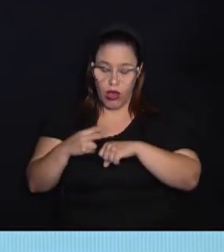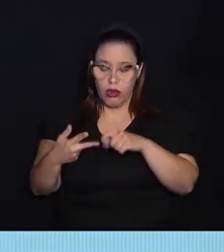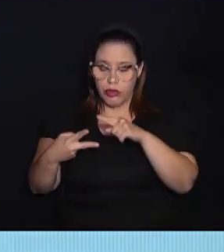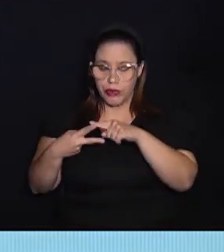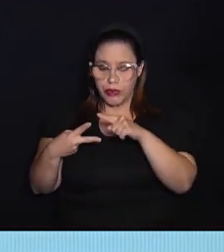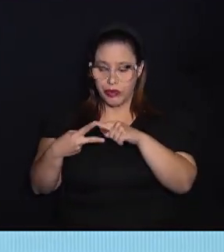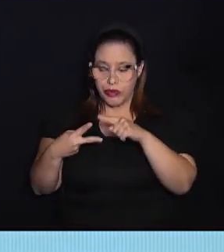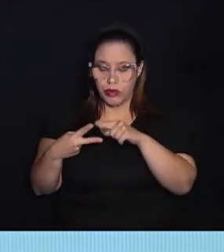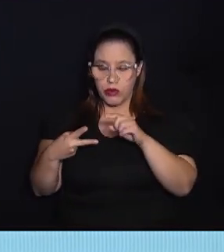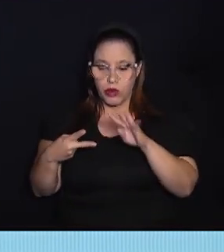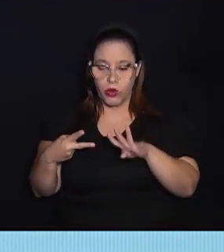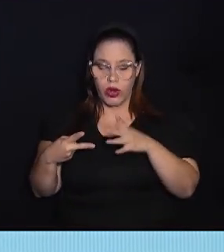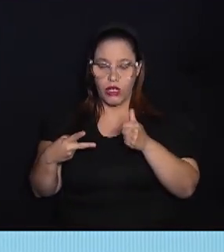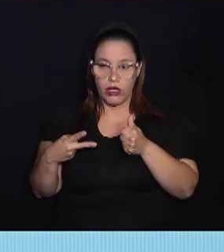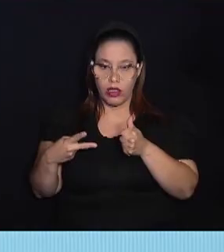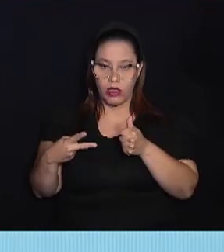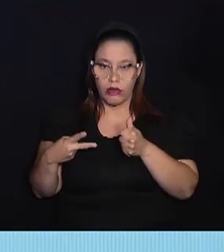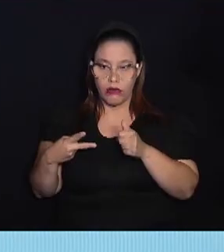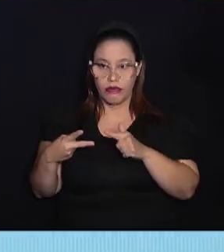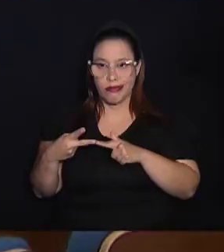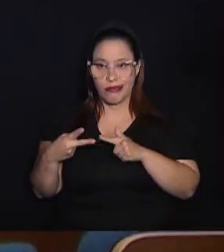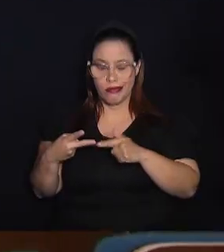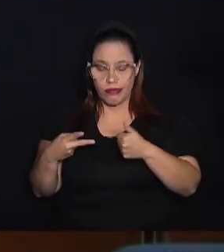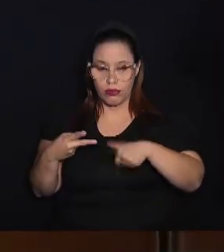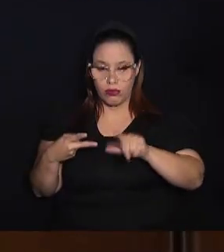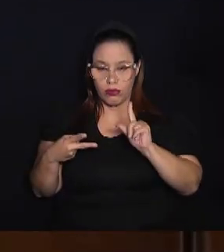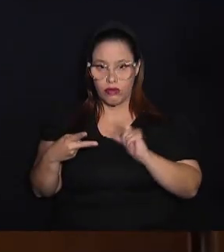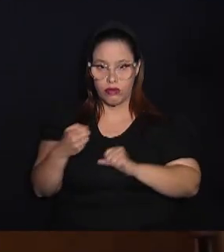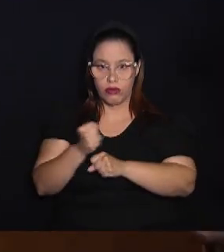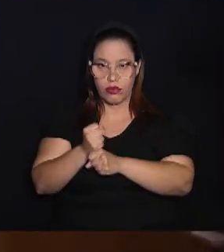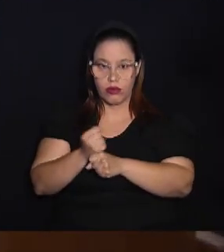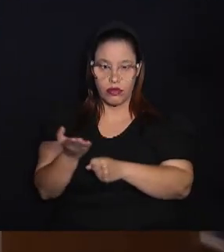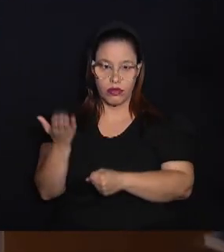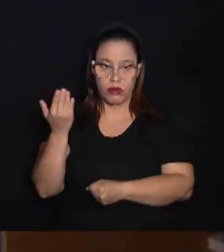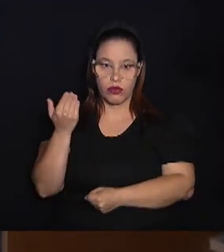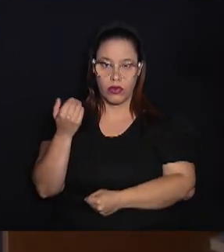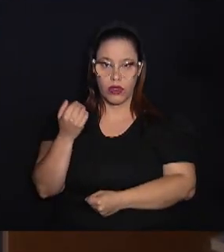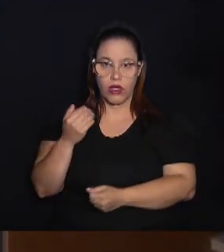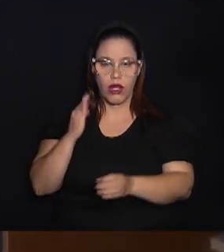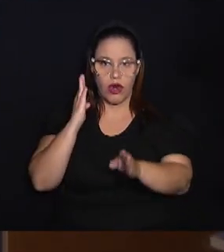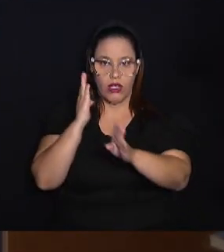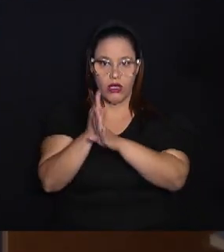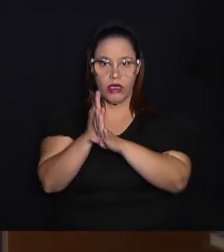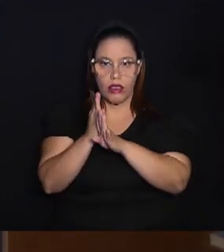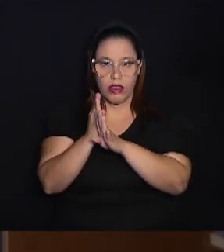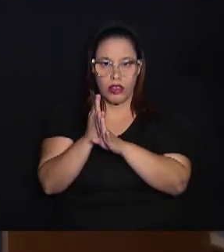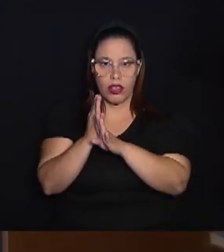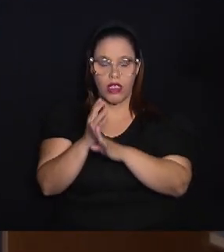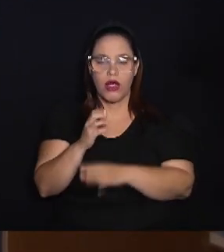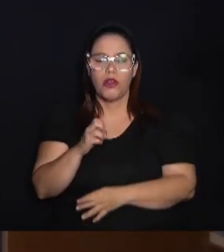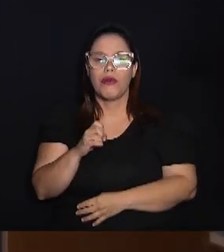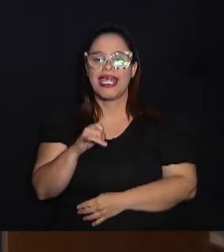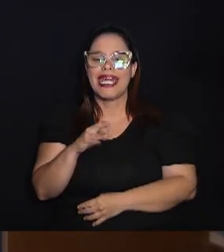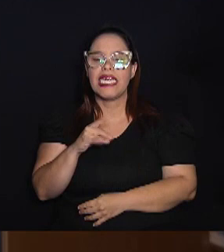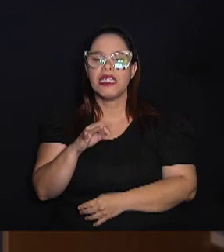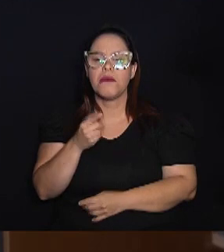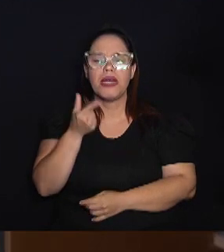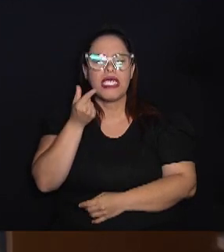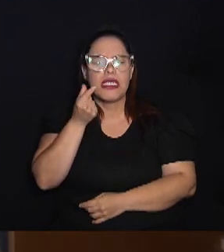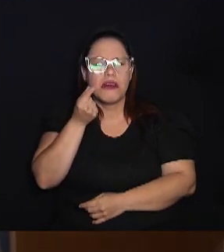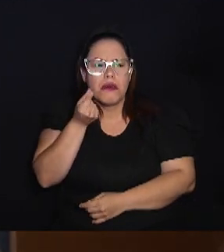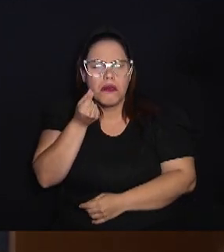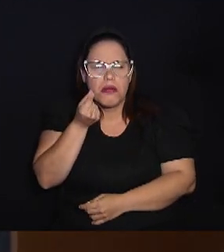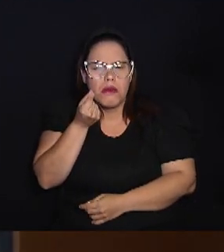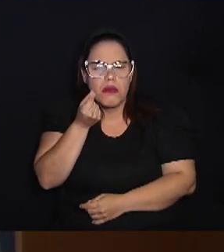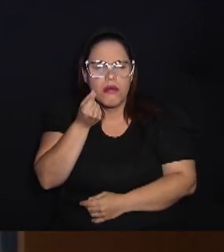há 41 anos e outra no ano passado. Eu descobri em virtude de uma espinha que eu apertei.